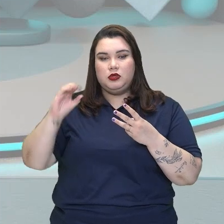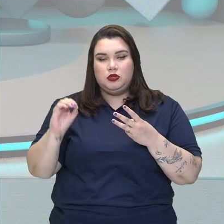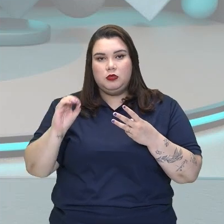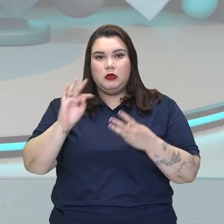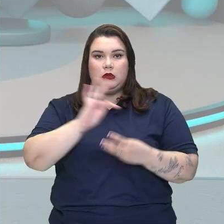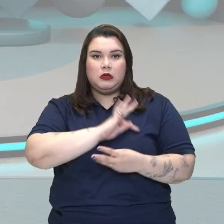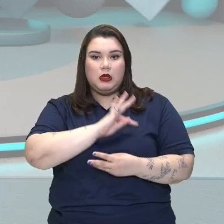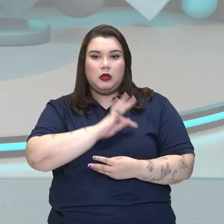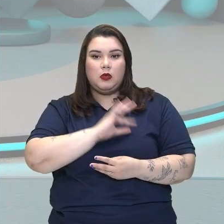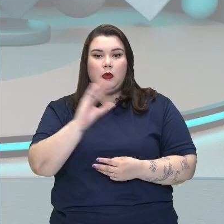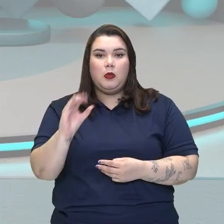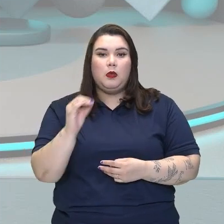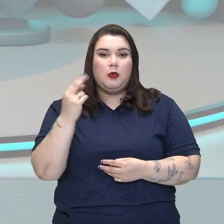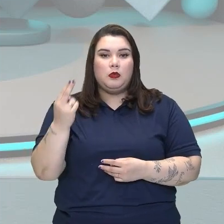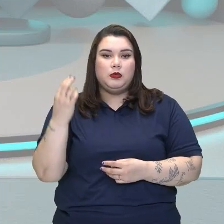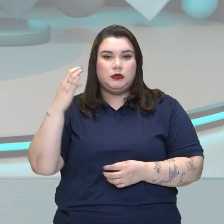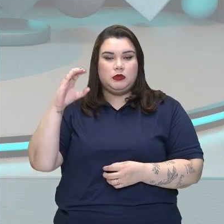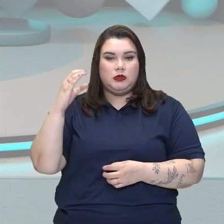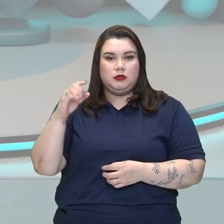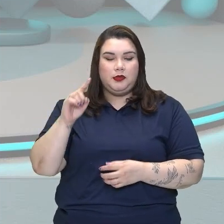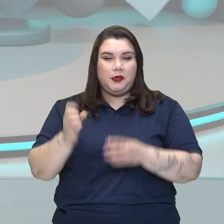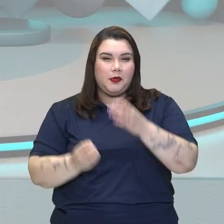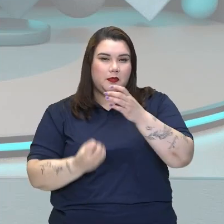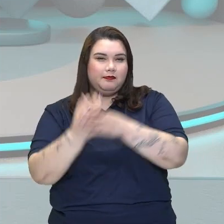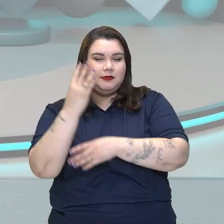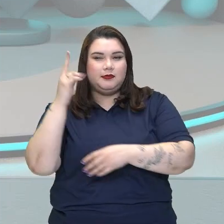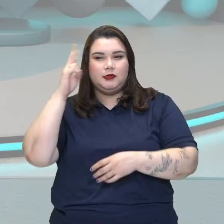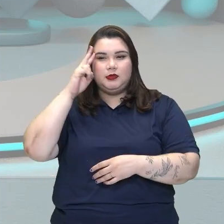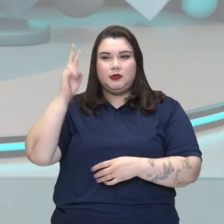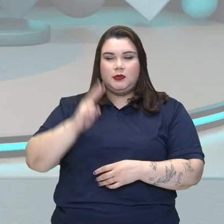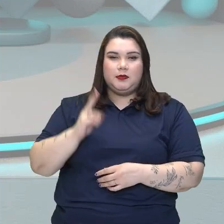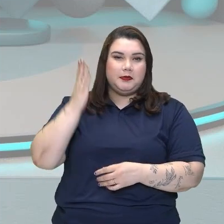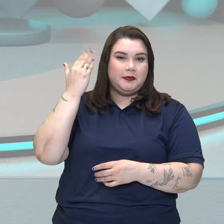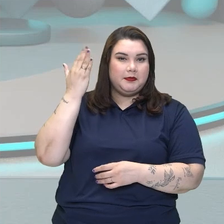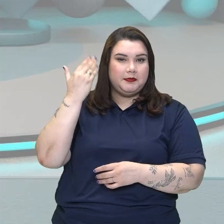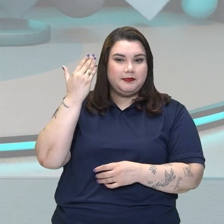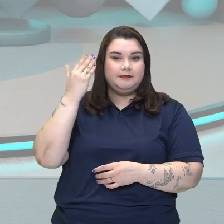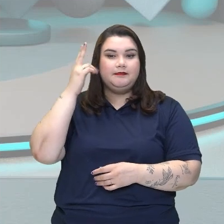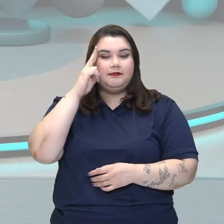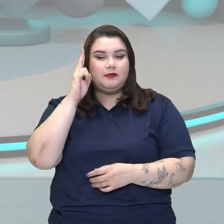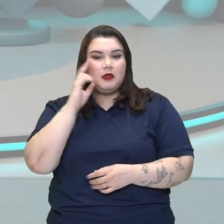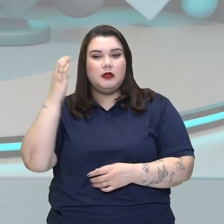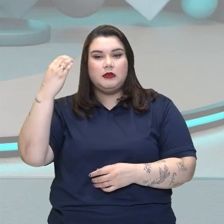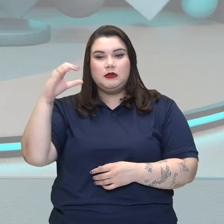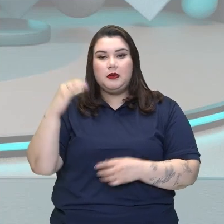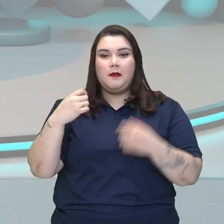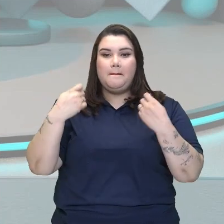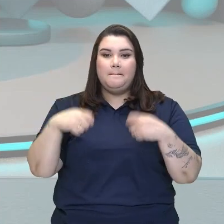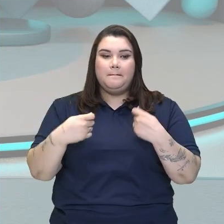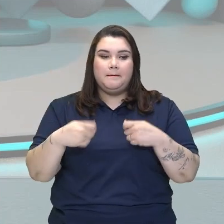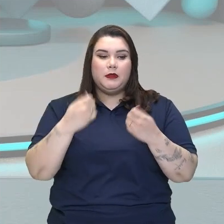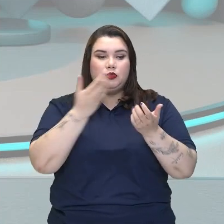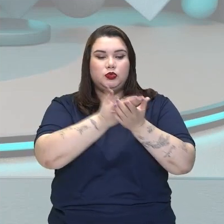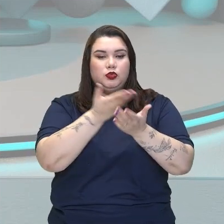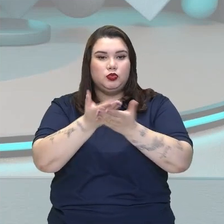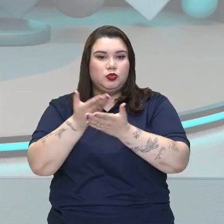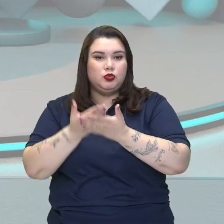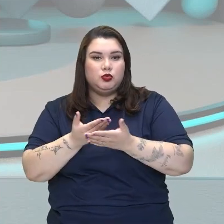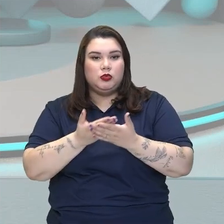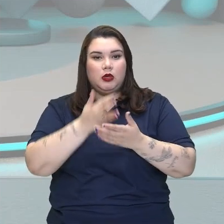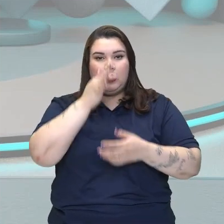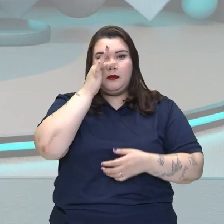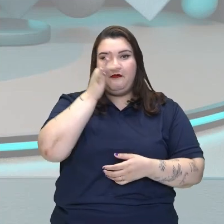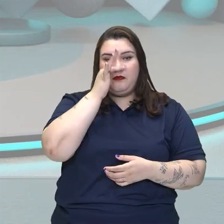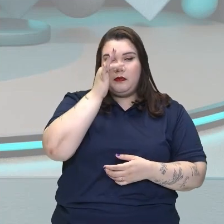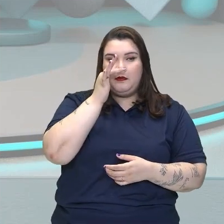deu origem a tudo isso aí, lembra? Quando se iniciou aí, né, que os cientistas eles tinham que fazer os estudos aonde?